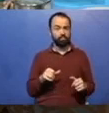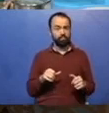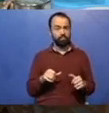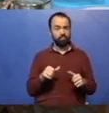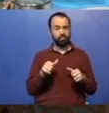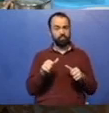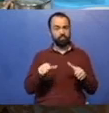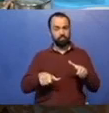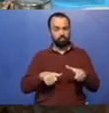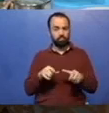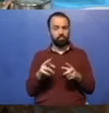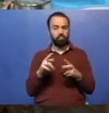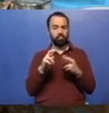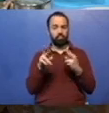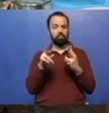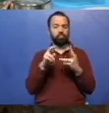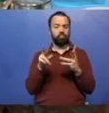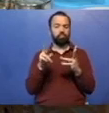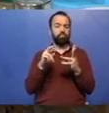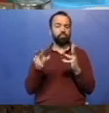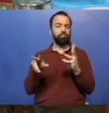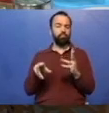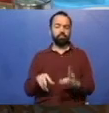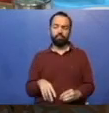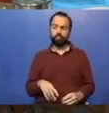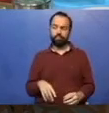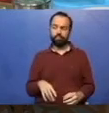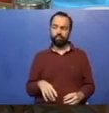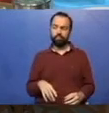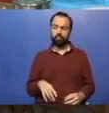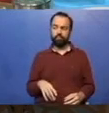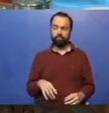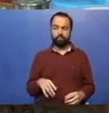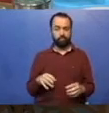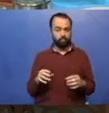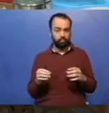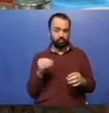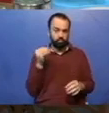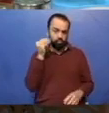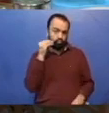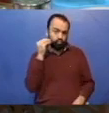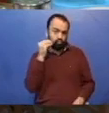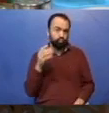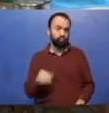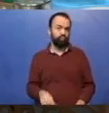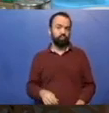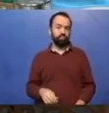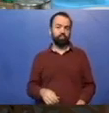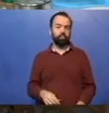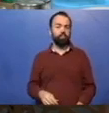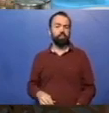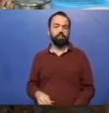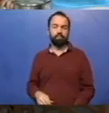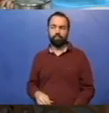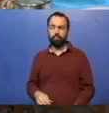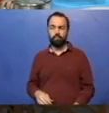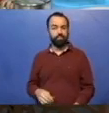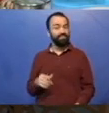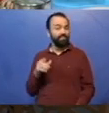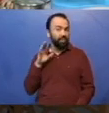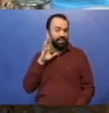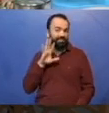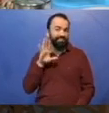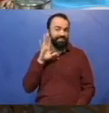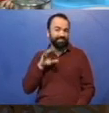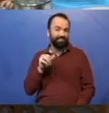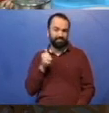de seus estados físicos, ok? Vamos ver também algumas experiênciazinhas. Vai ser uma aula muito